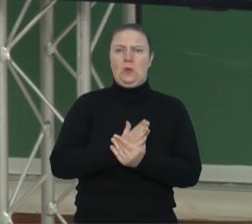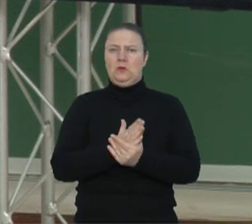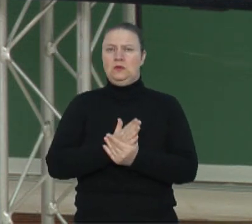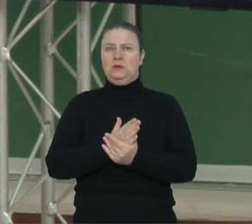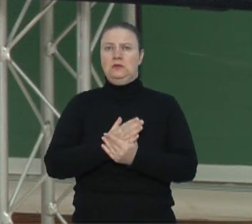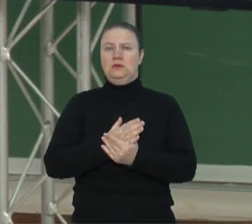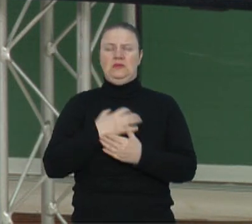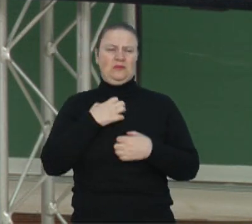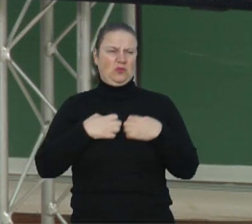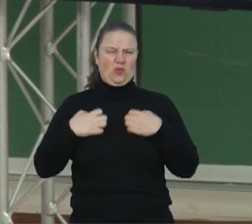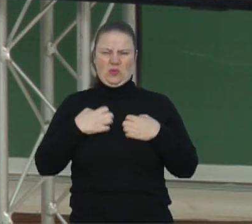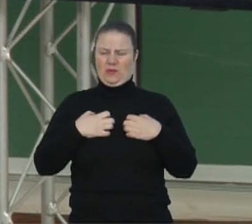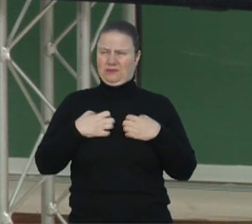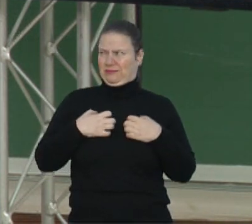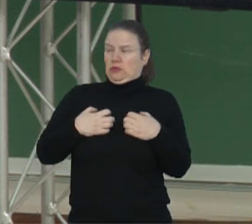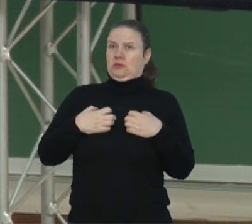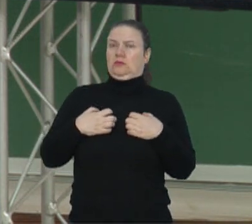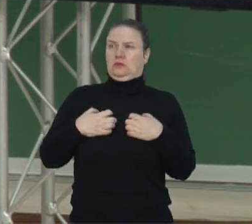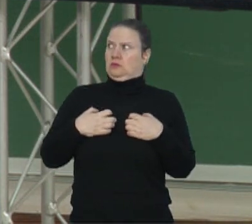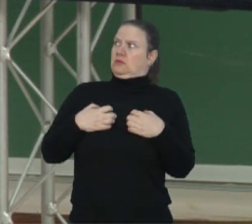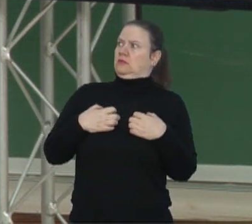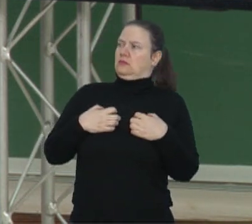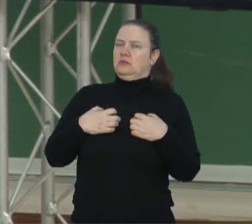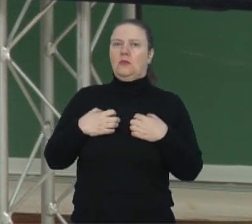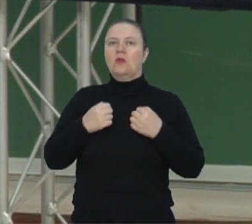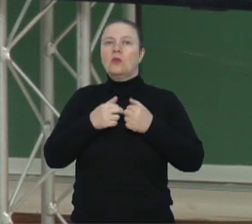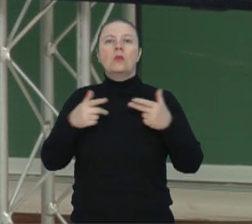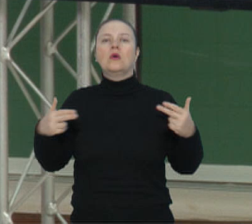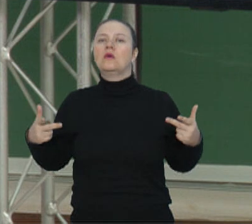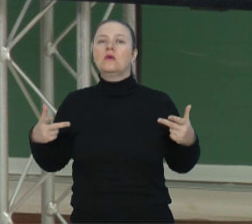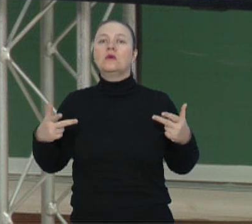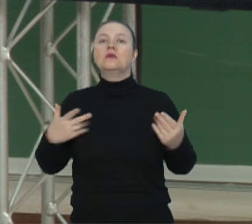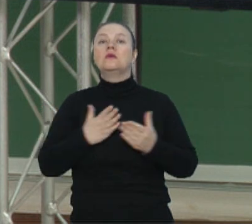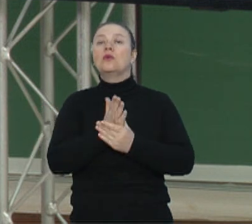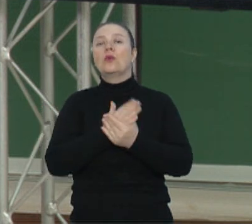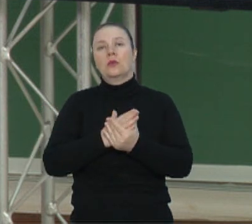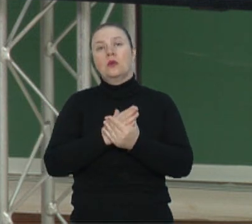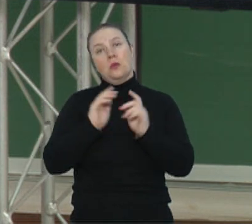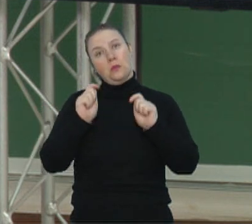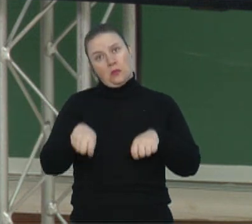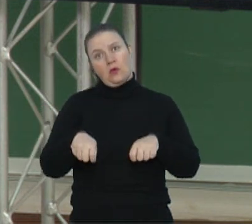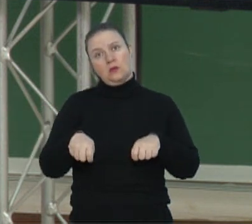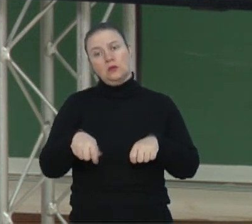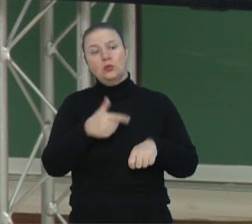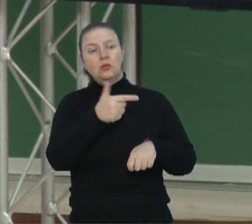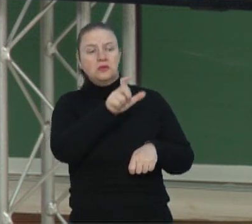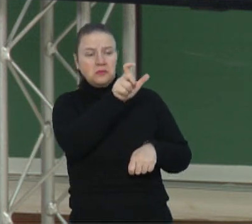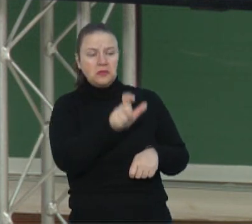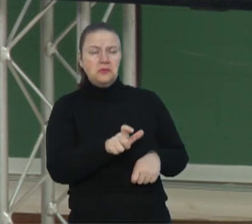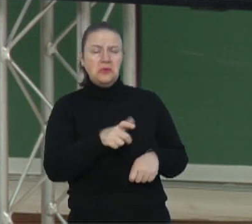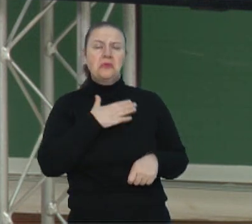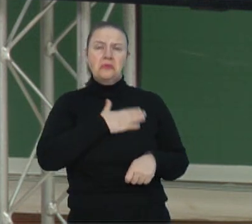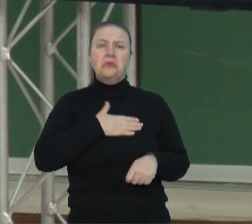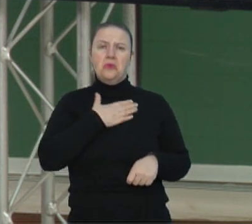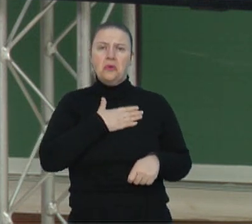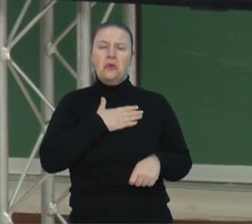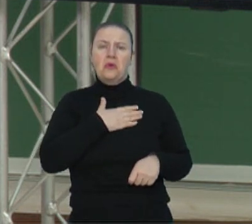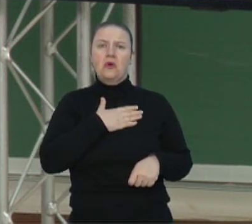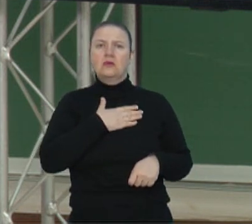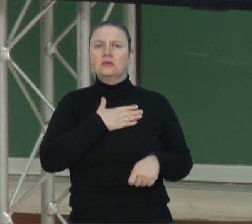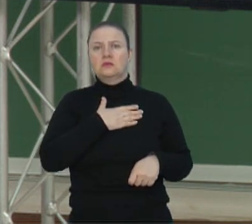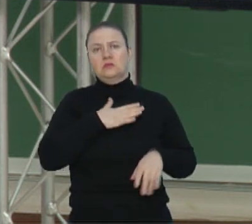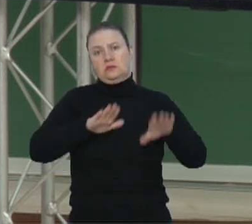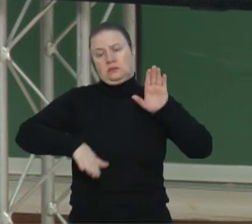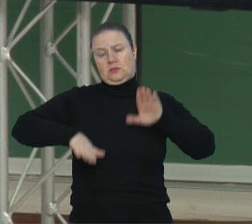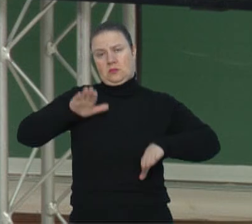bastante particular, assim, o que pode ser ruído para alguns pode ser música para outros, né? Tanto é que tem